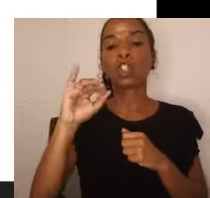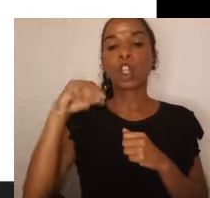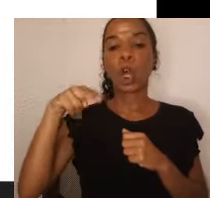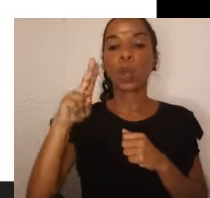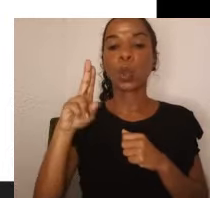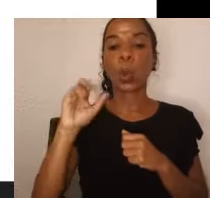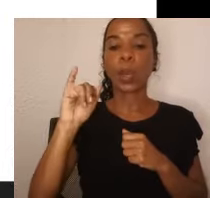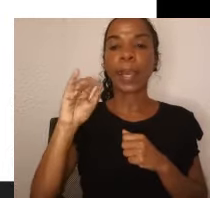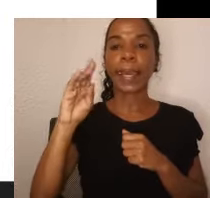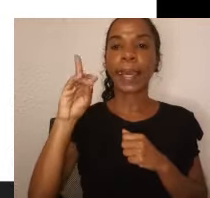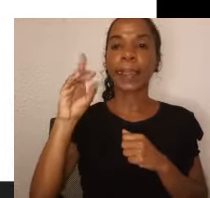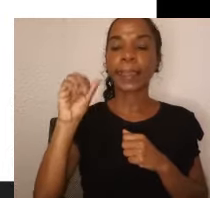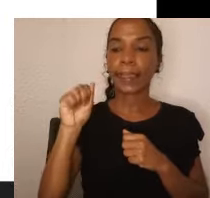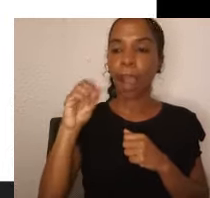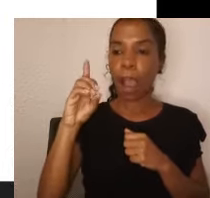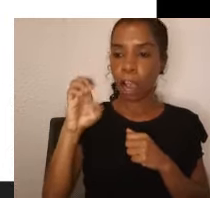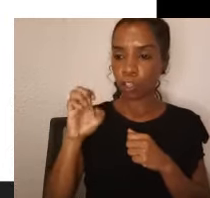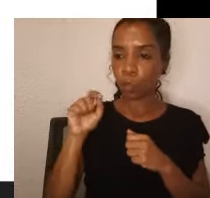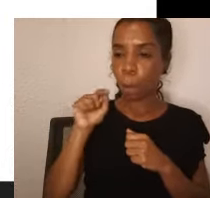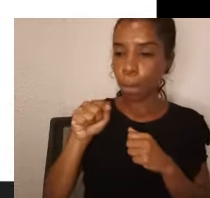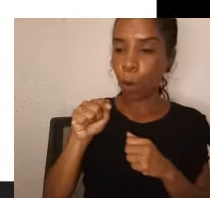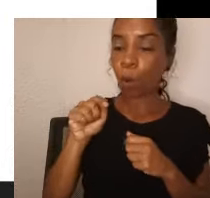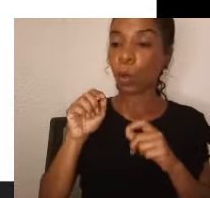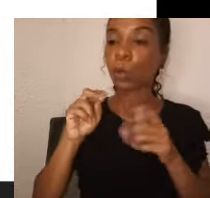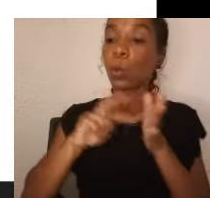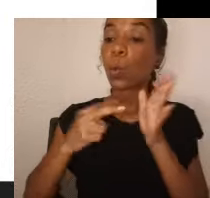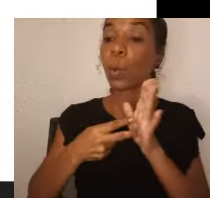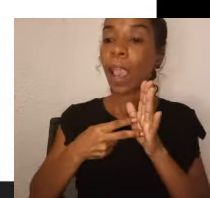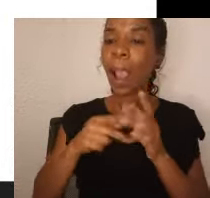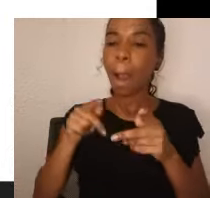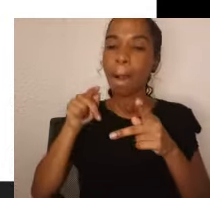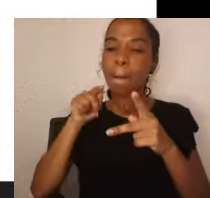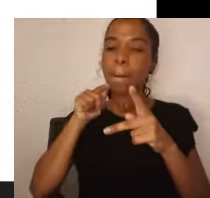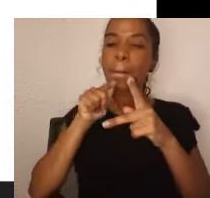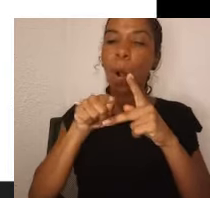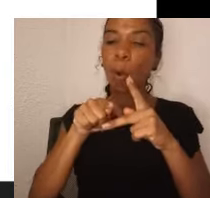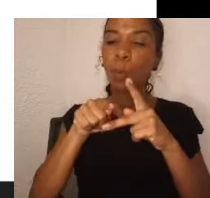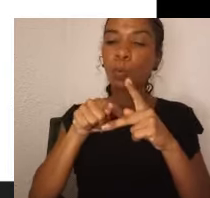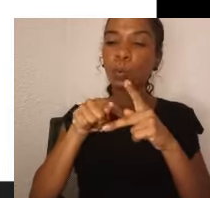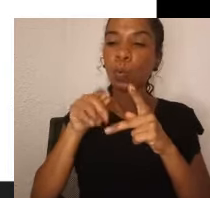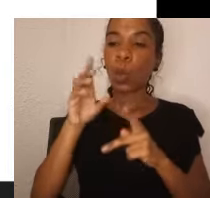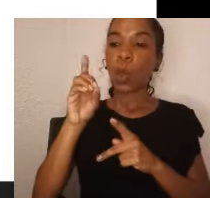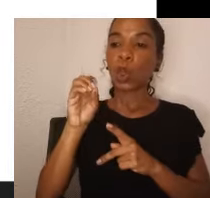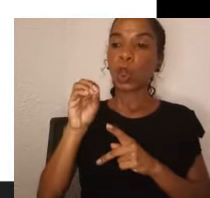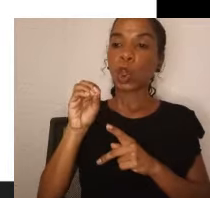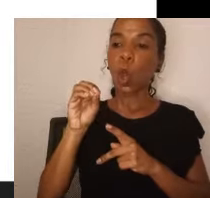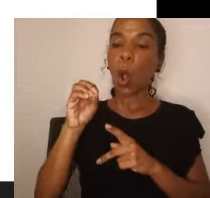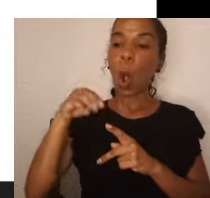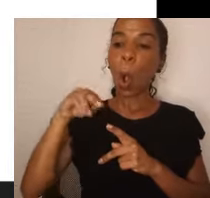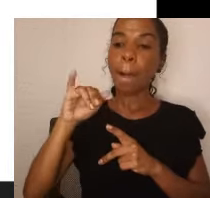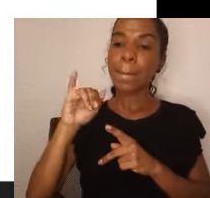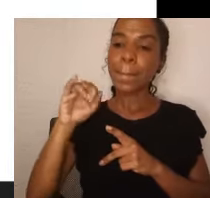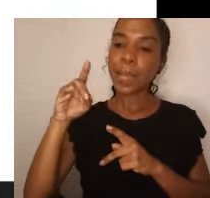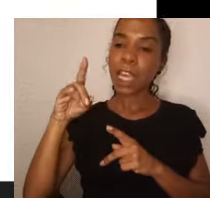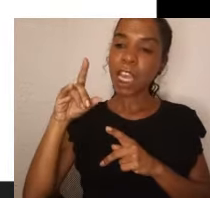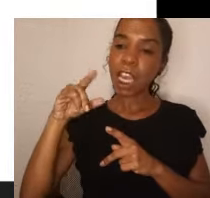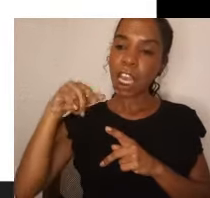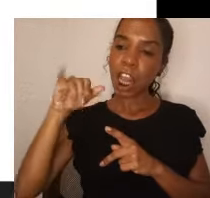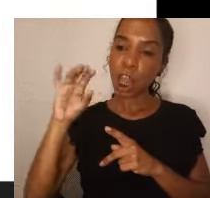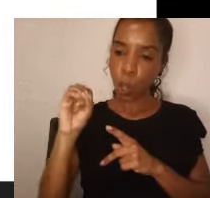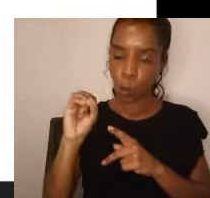é que esse número, né, esse ponto, esteja no domínio, né? Aí a gente pode falar de continuidade nesse